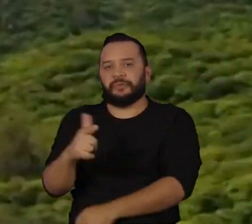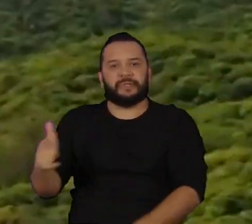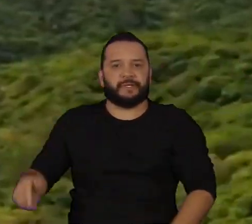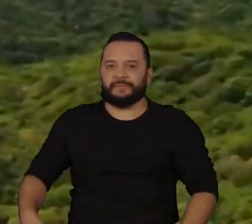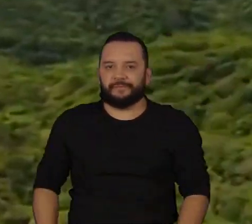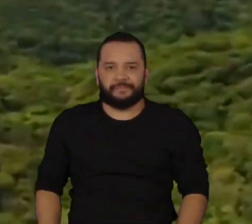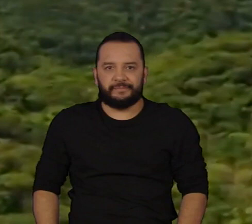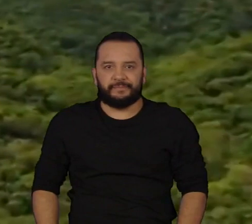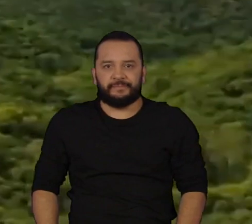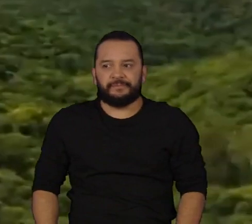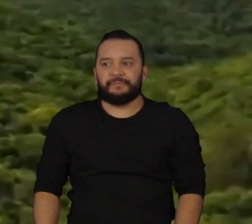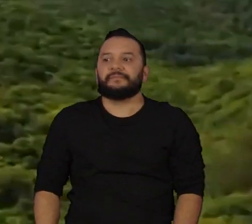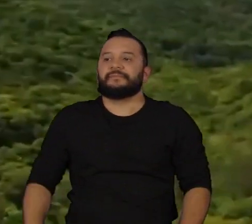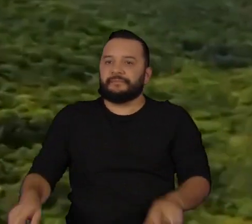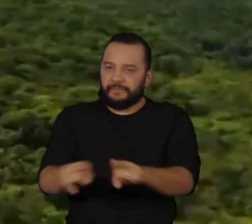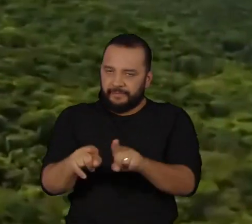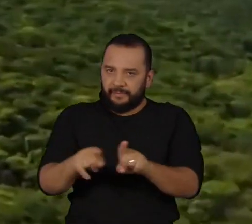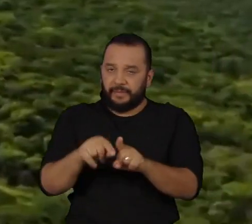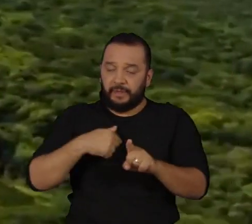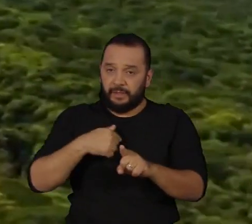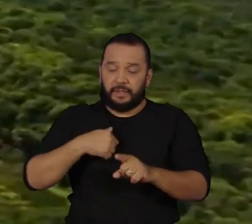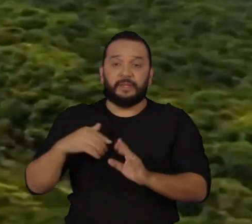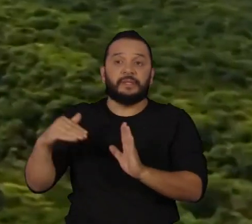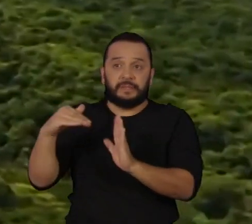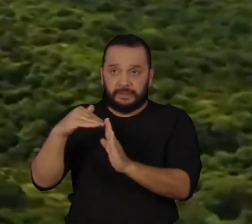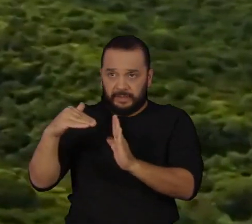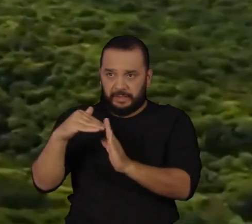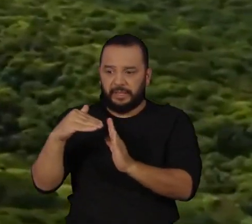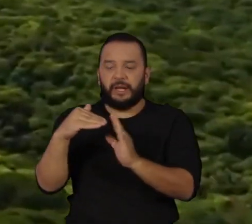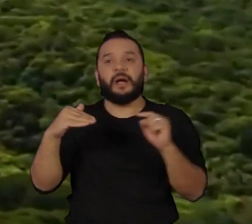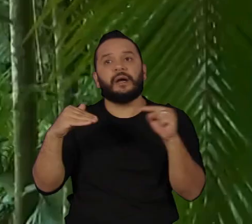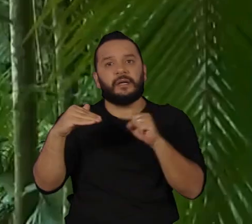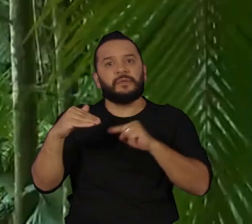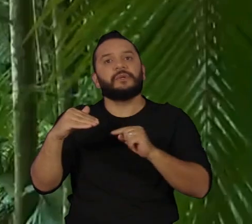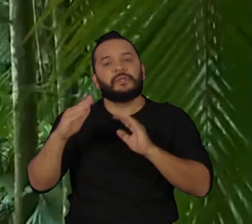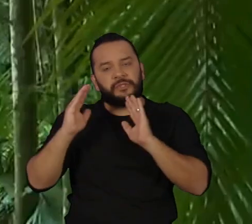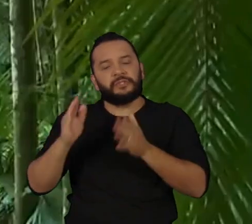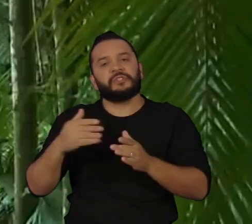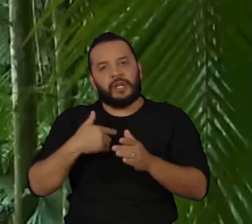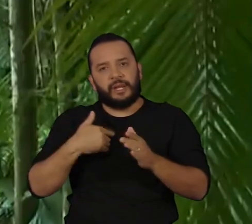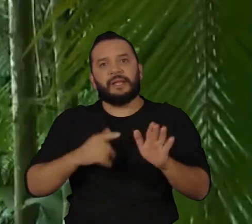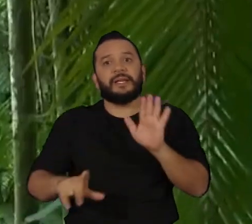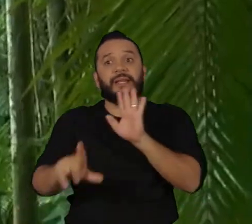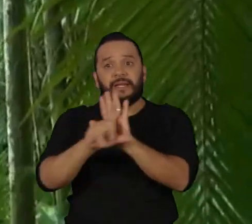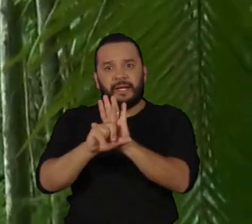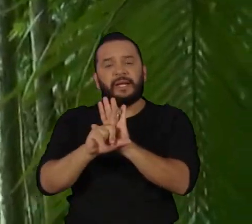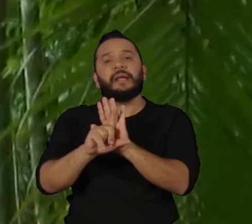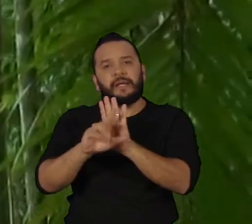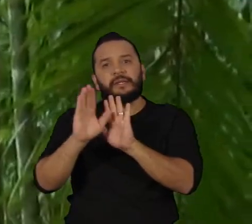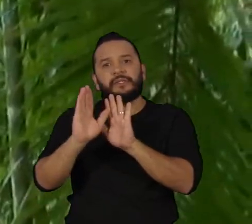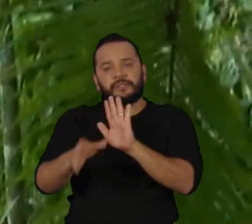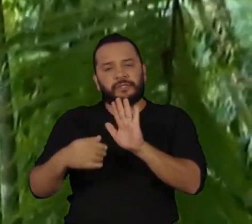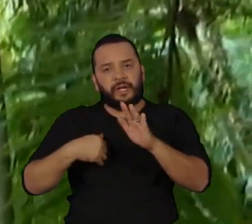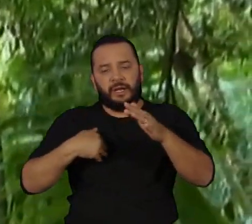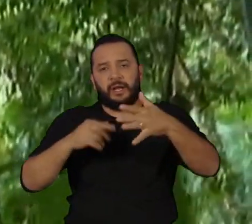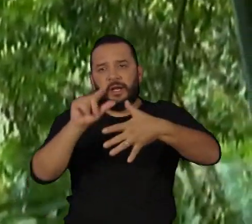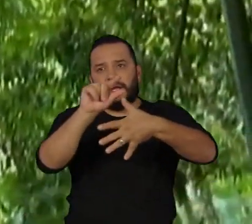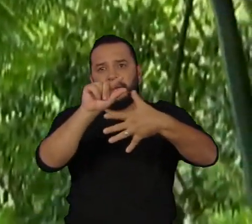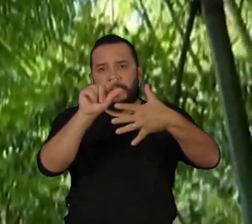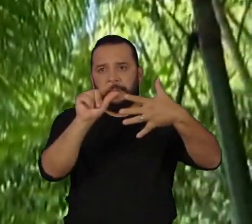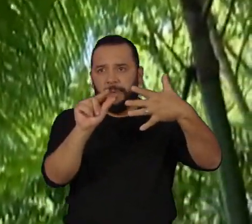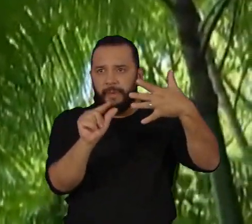medida provisória para regularização ambiental e exclui do texto mudanças na Lei da Mata Atlântica, que